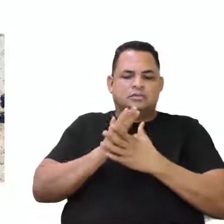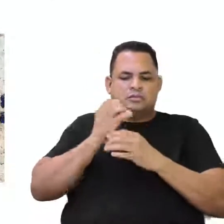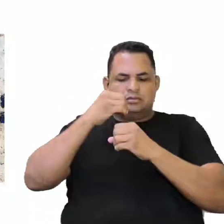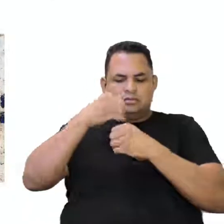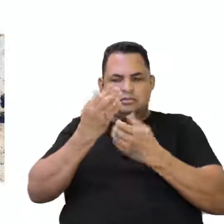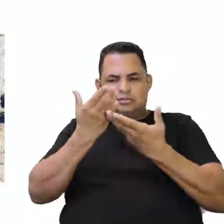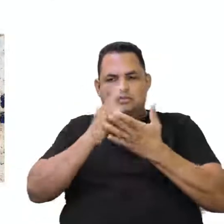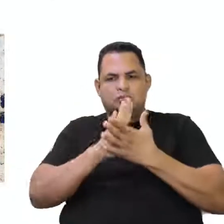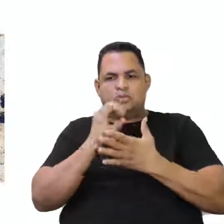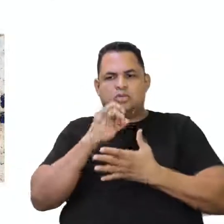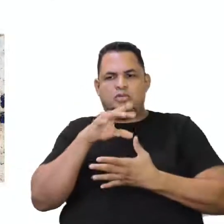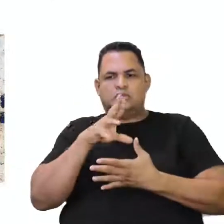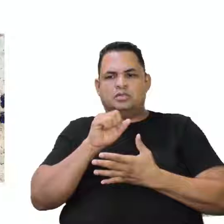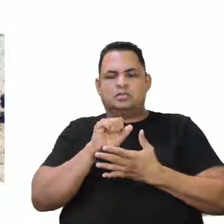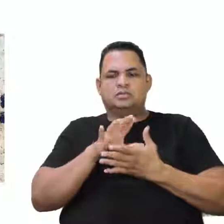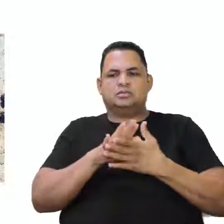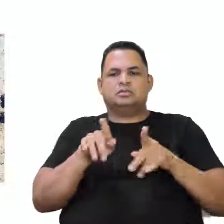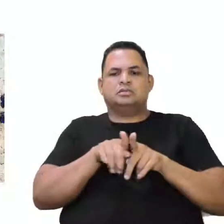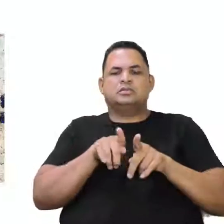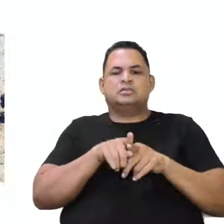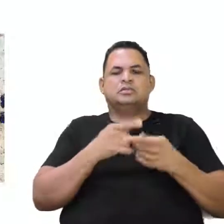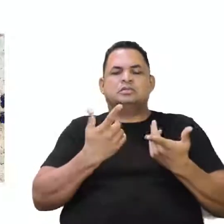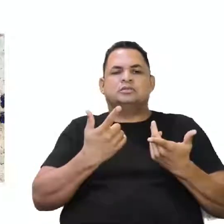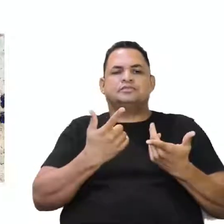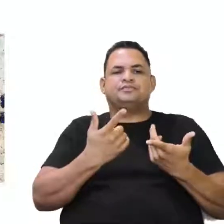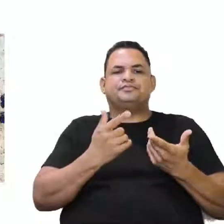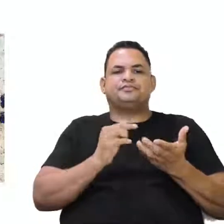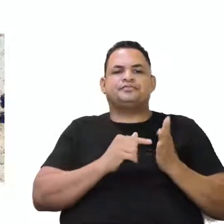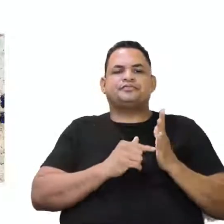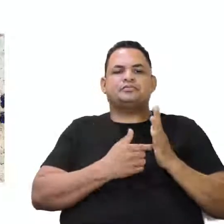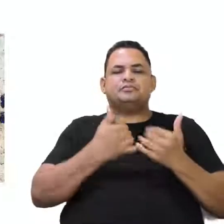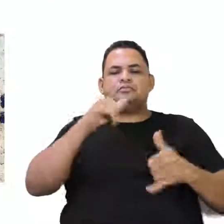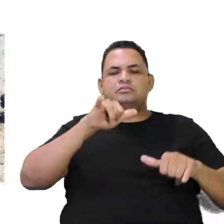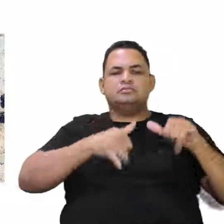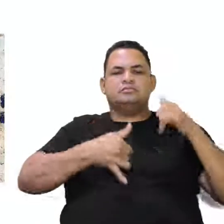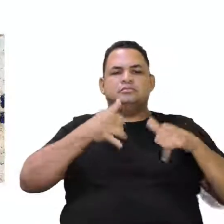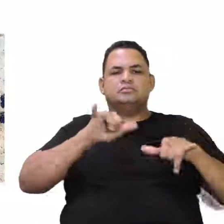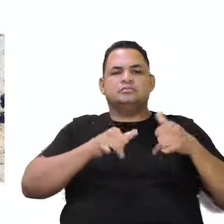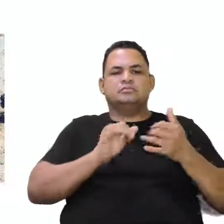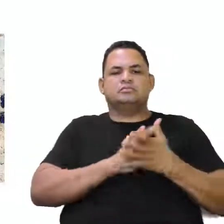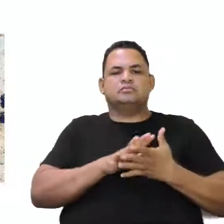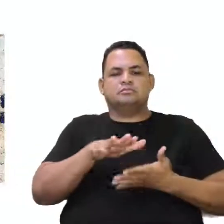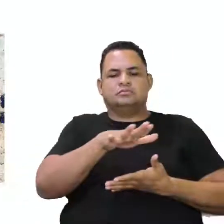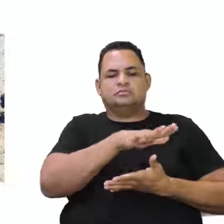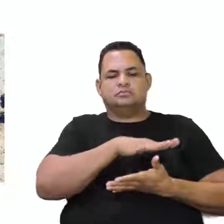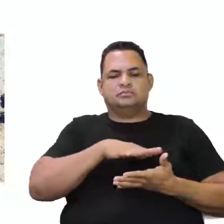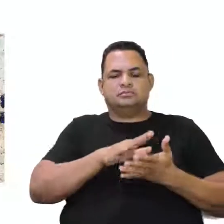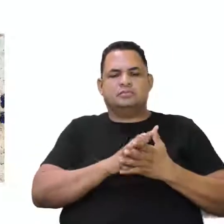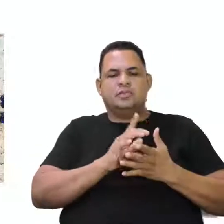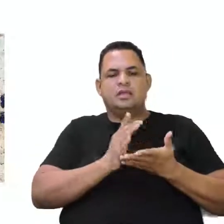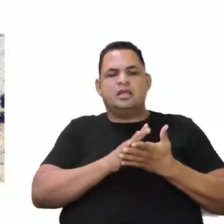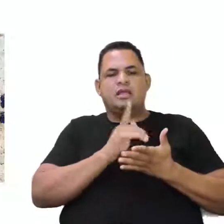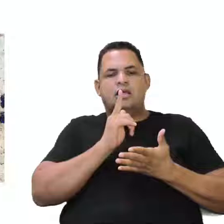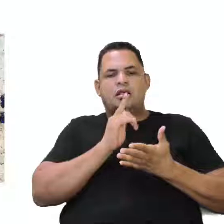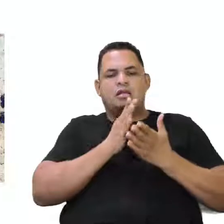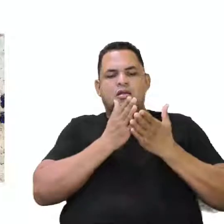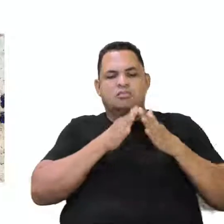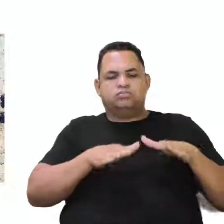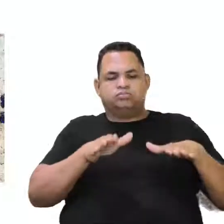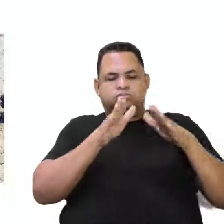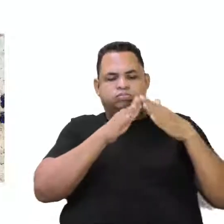com os corais, que são também indicadores da qualidade dos corpos hídricos, dos